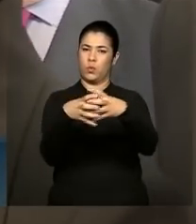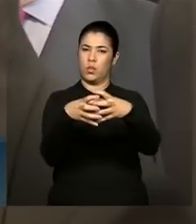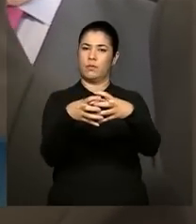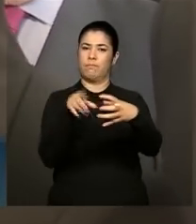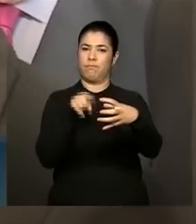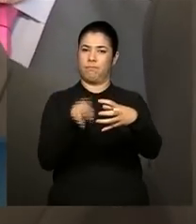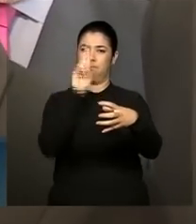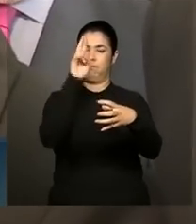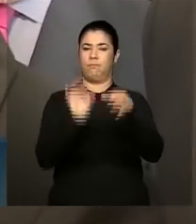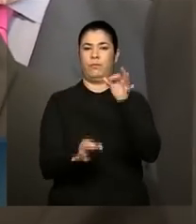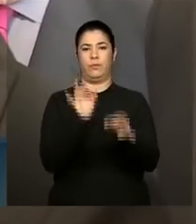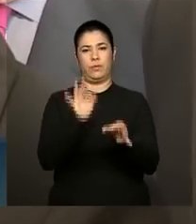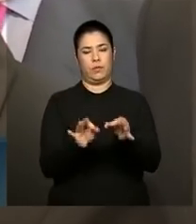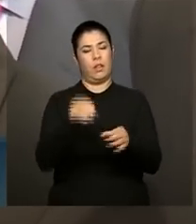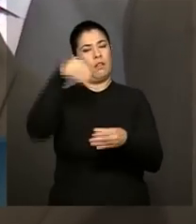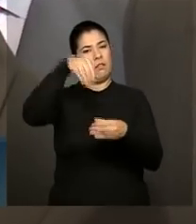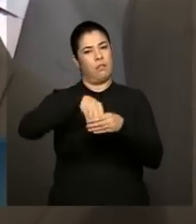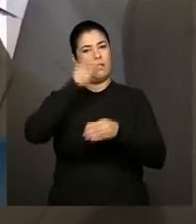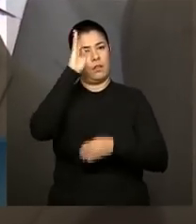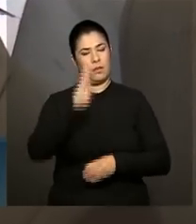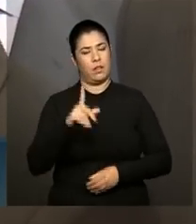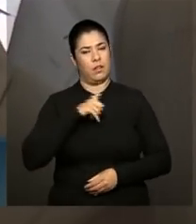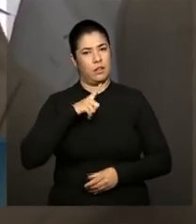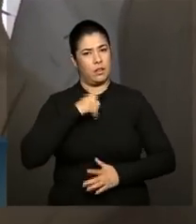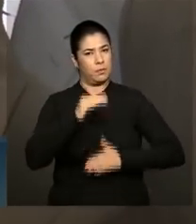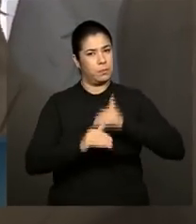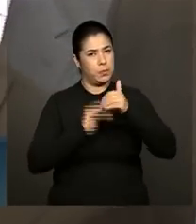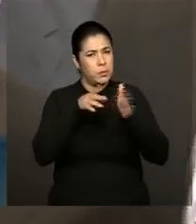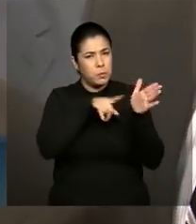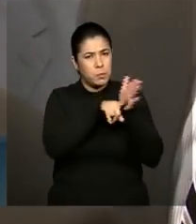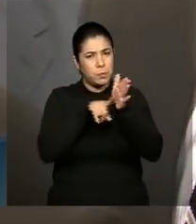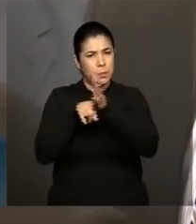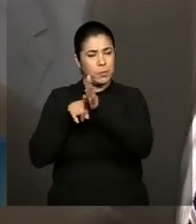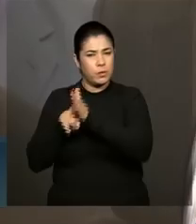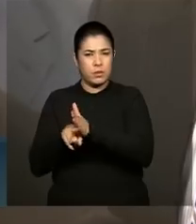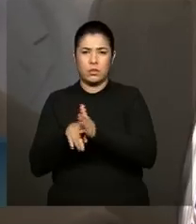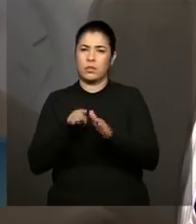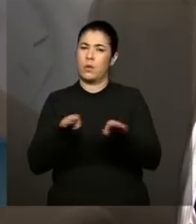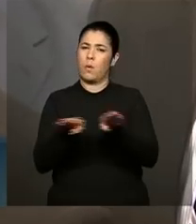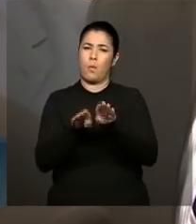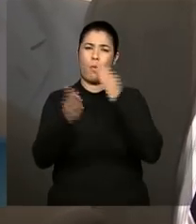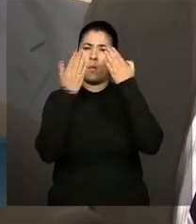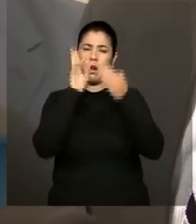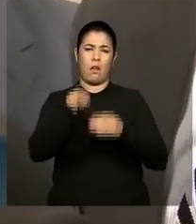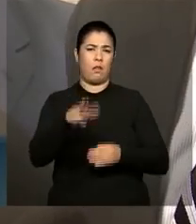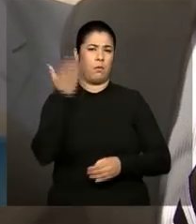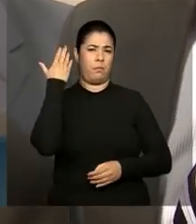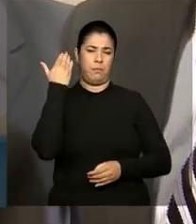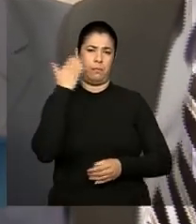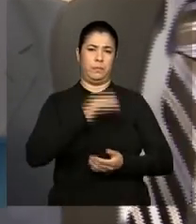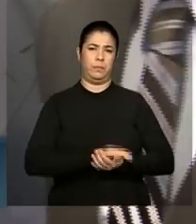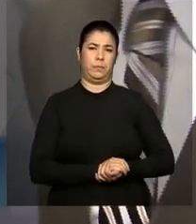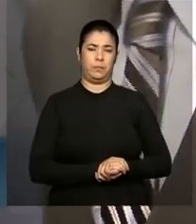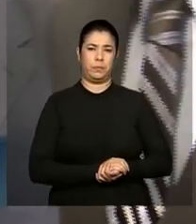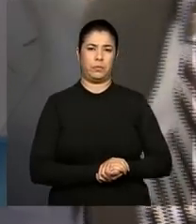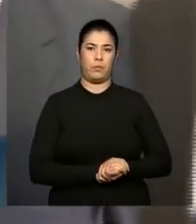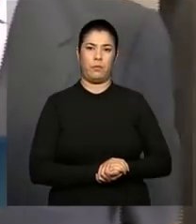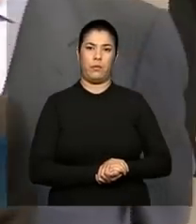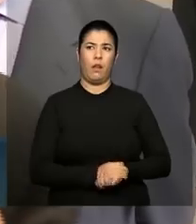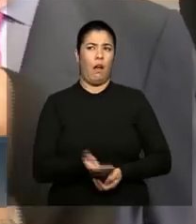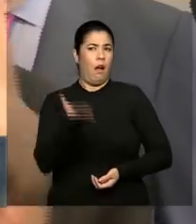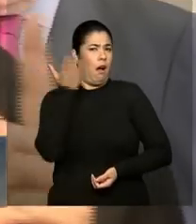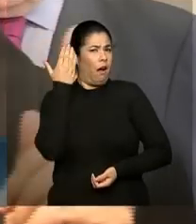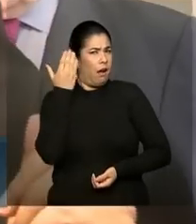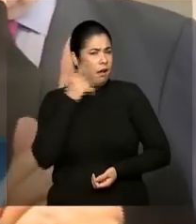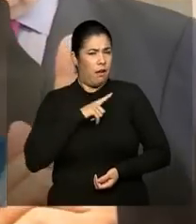Judiciário, está havendo no Brasil um processo de investigação como nunca foi feito antes. Não que antes